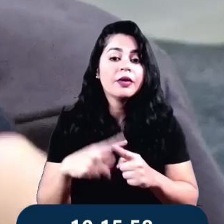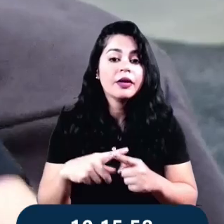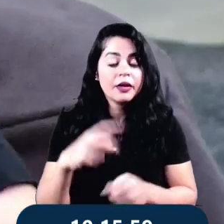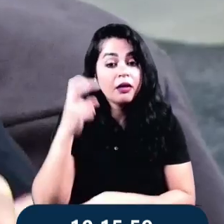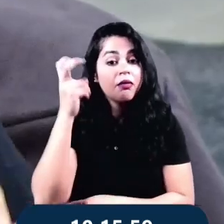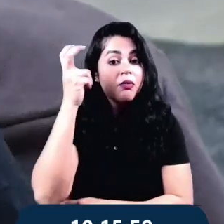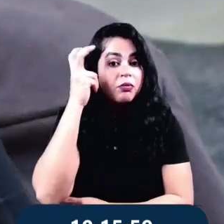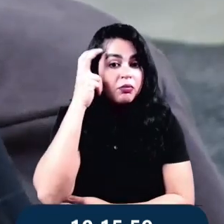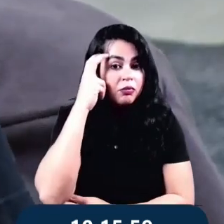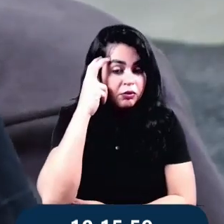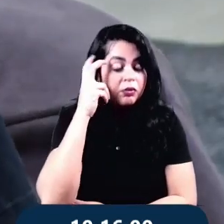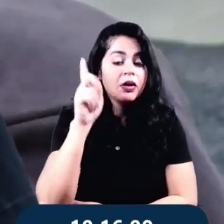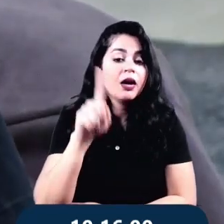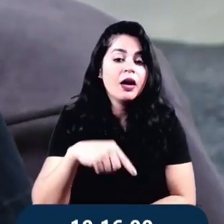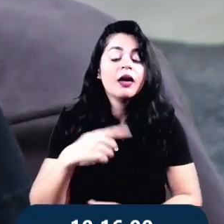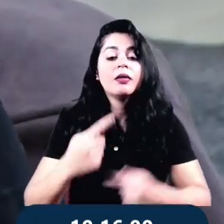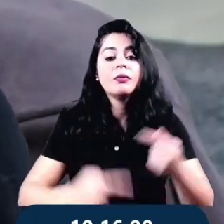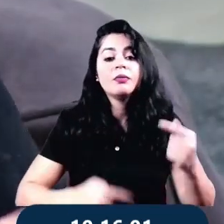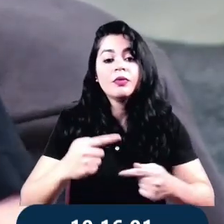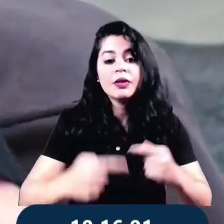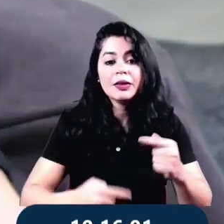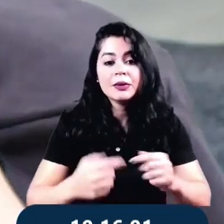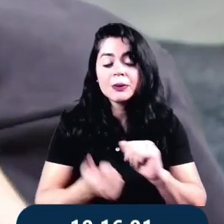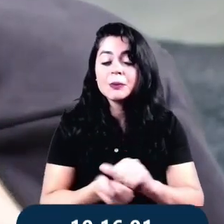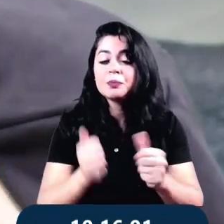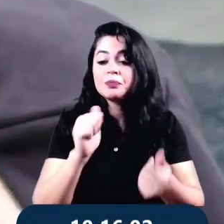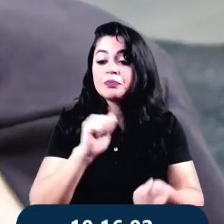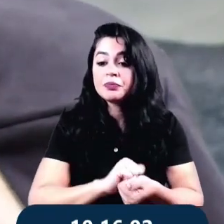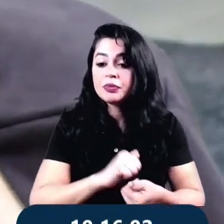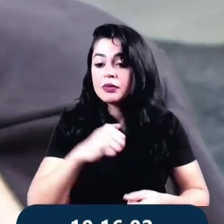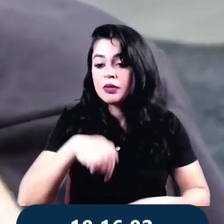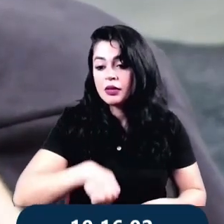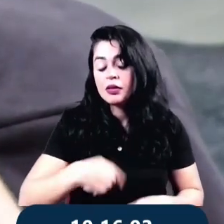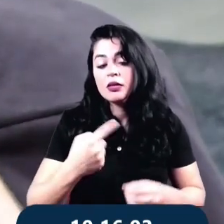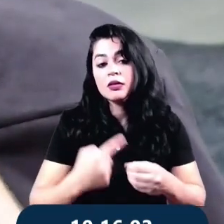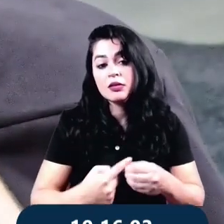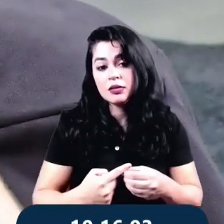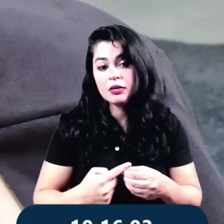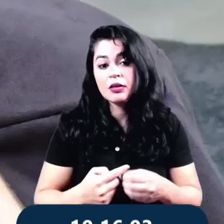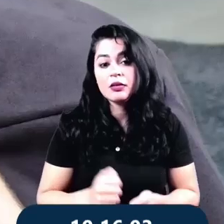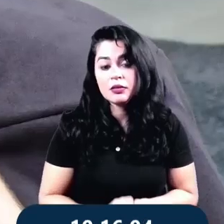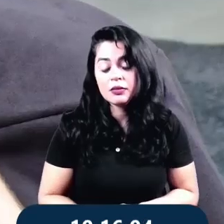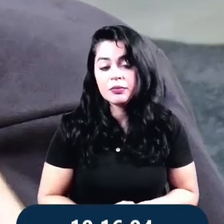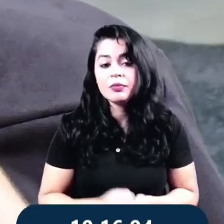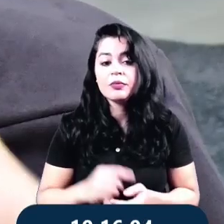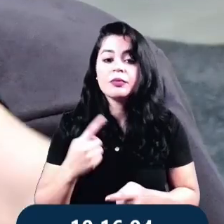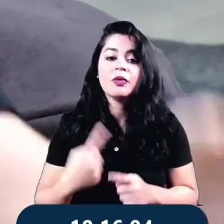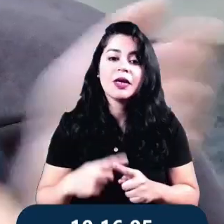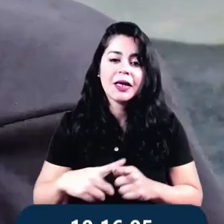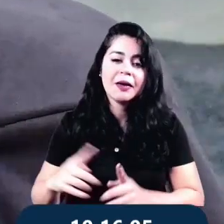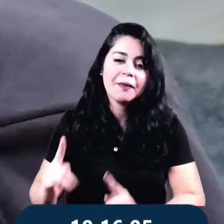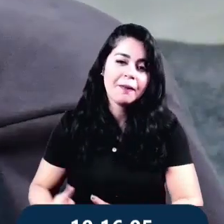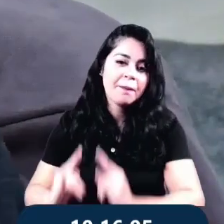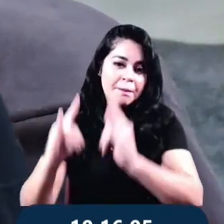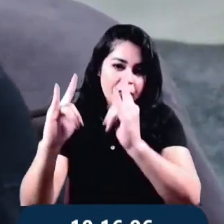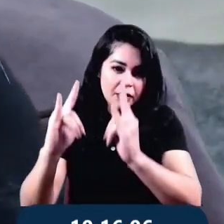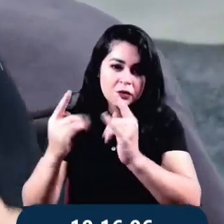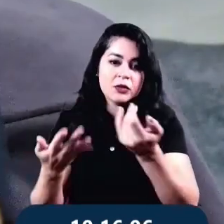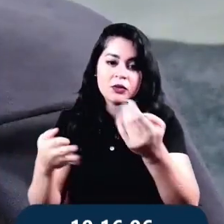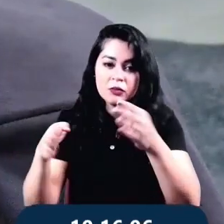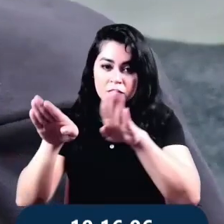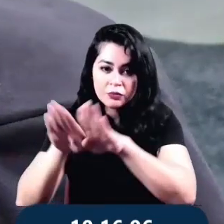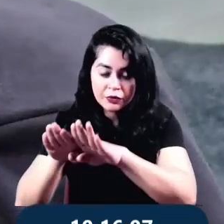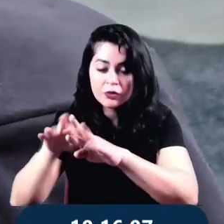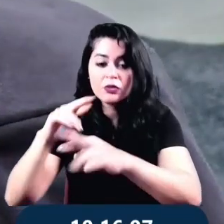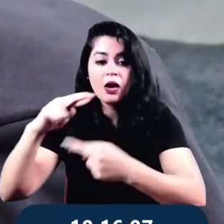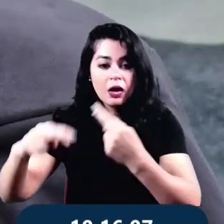do improviso nessa cidade. Aquele prédio, quando ele foi fechado para reformar, na verdade ele ficou